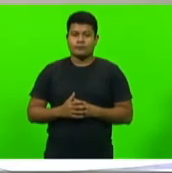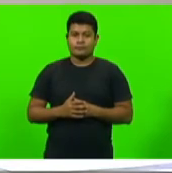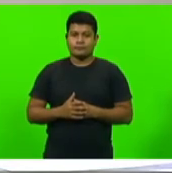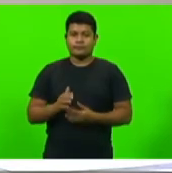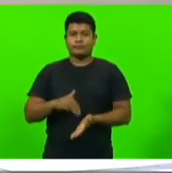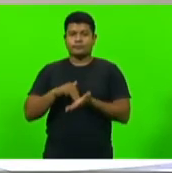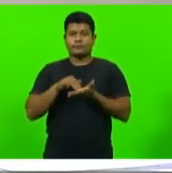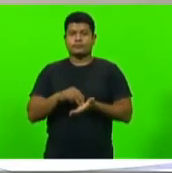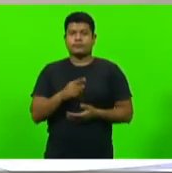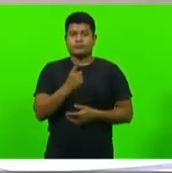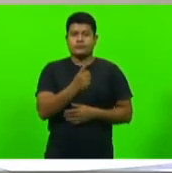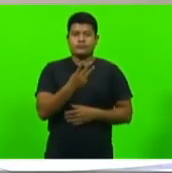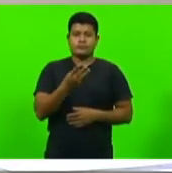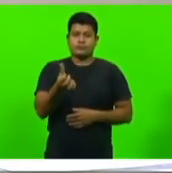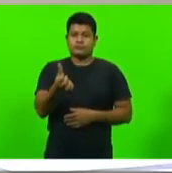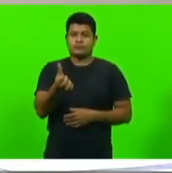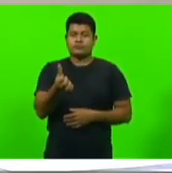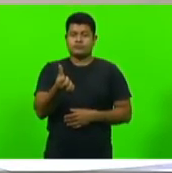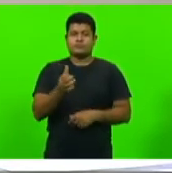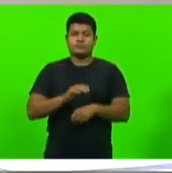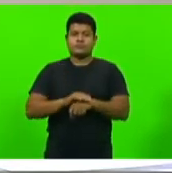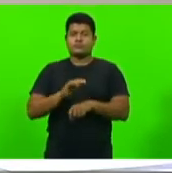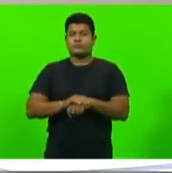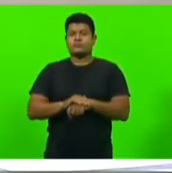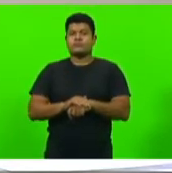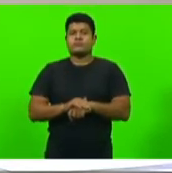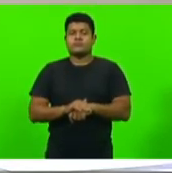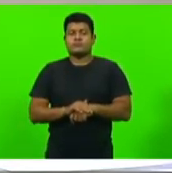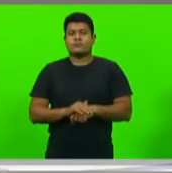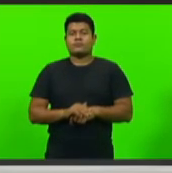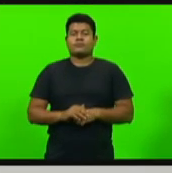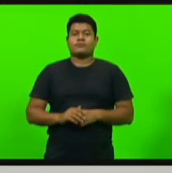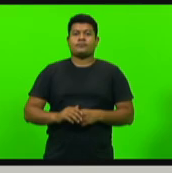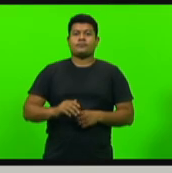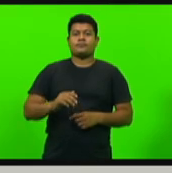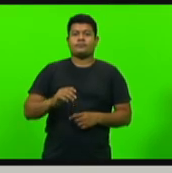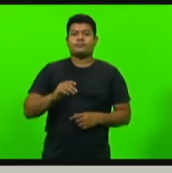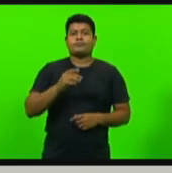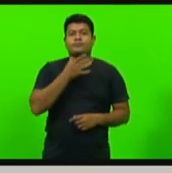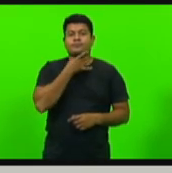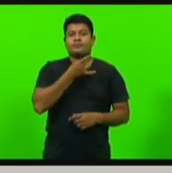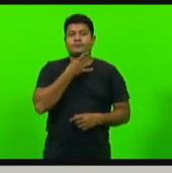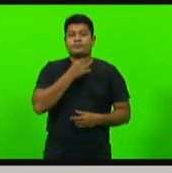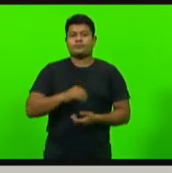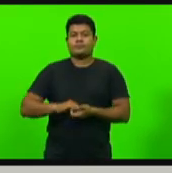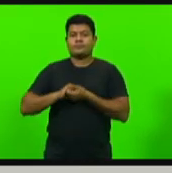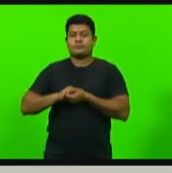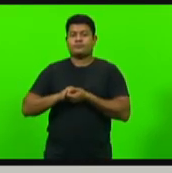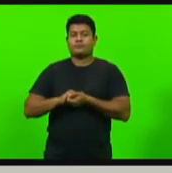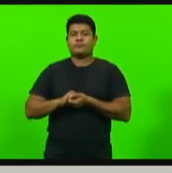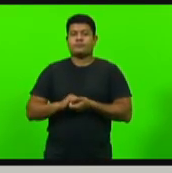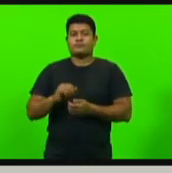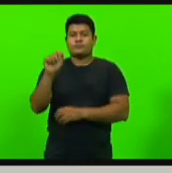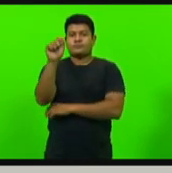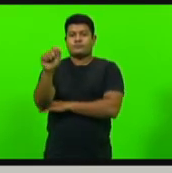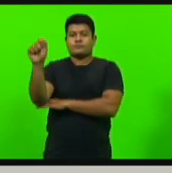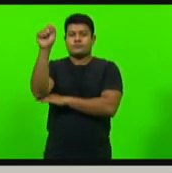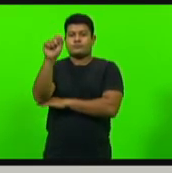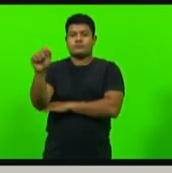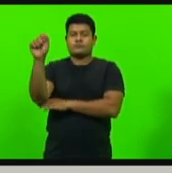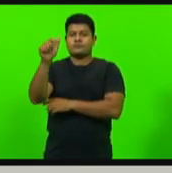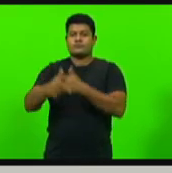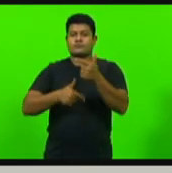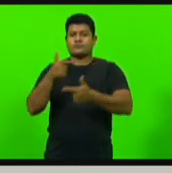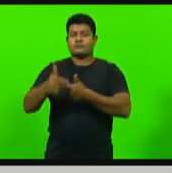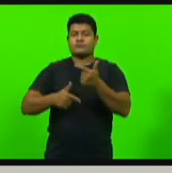Moção 136, autor deputado Valdir Cobalcini, cumprimentando a Associação de Serviços